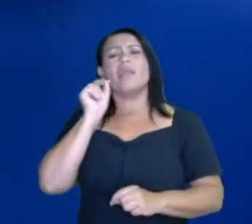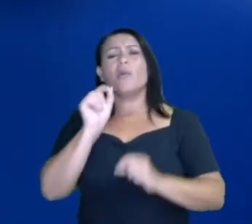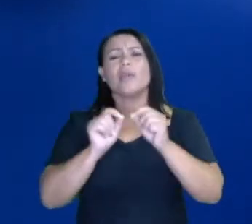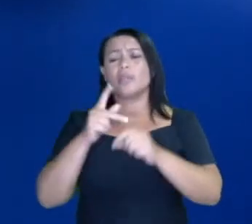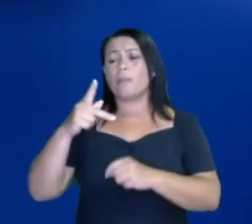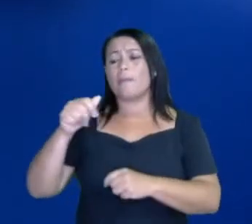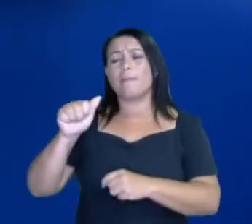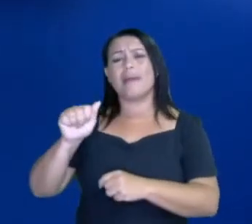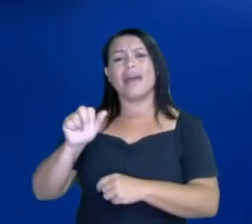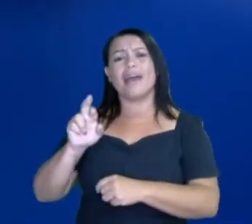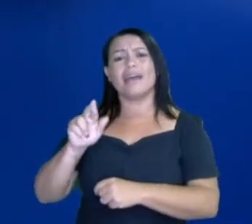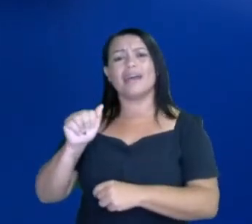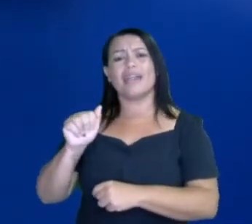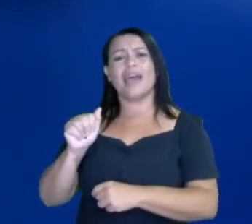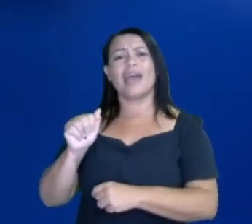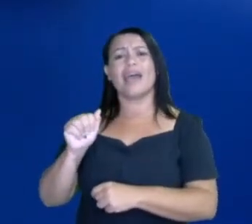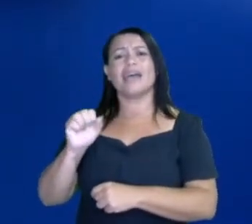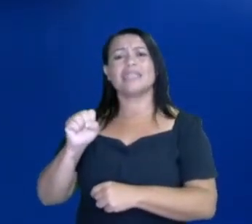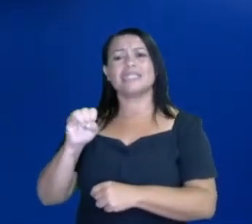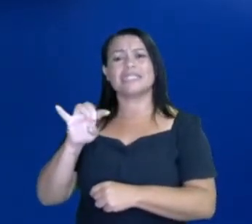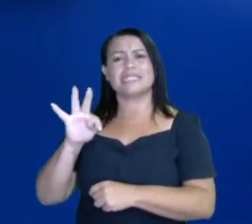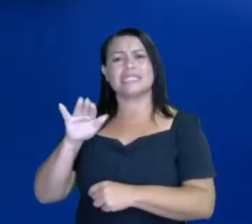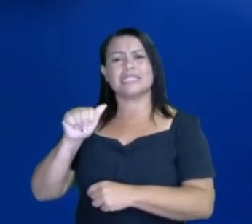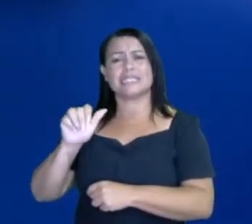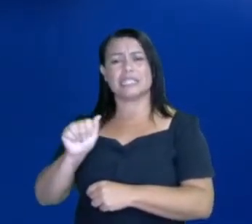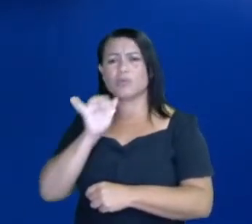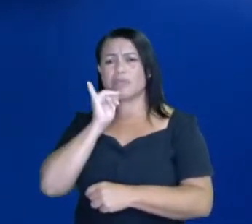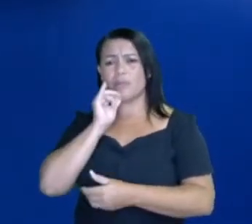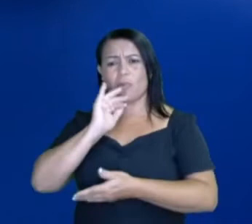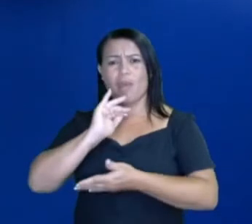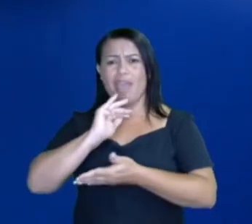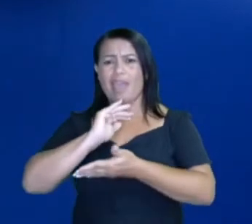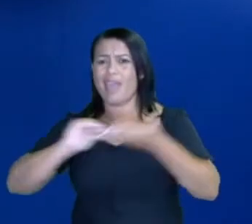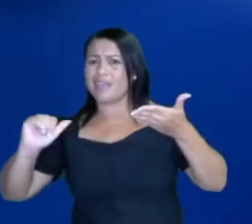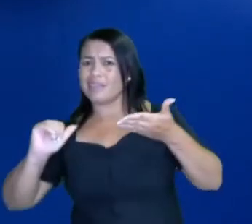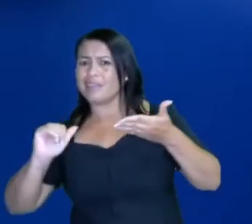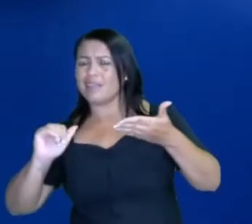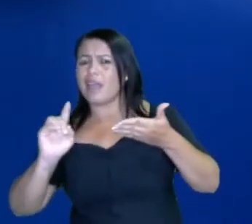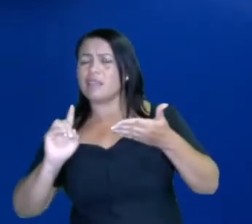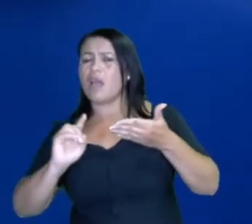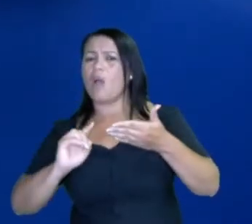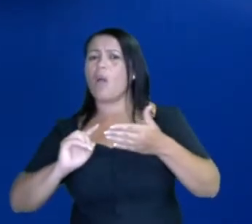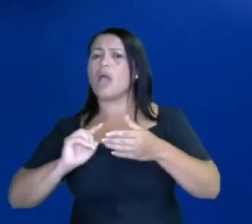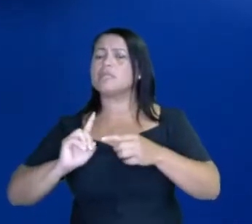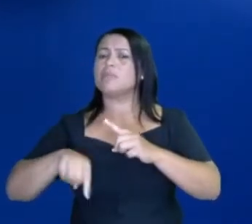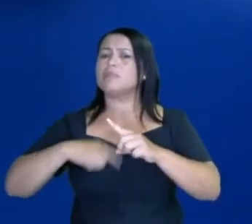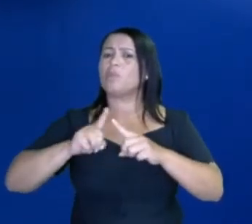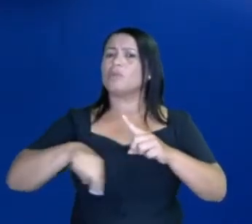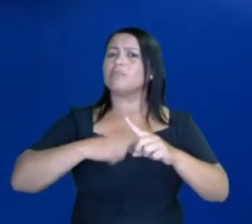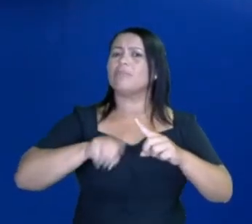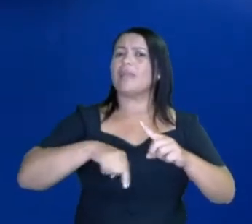como vírus não é eliminar o hospedeiro, é simplesmente se multiplicar cada vez mais.